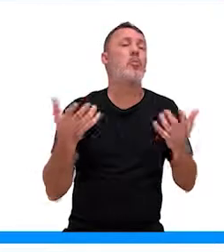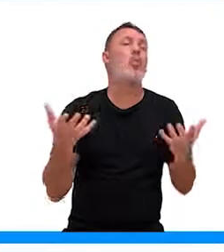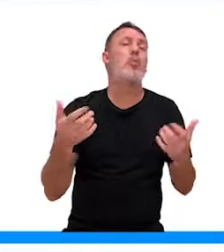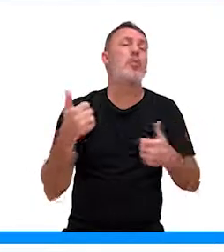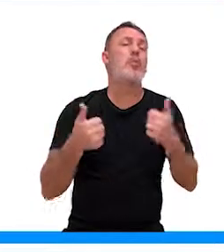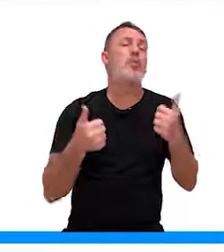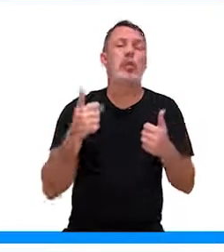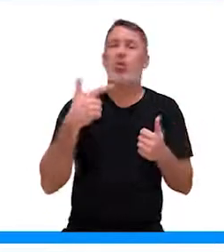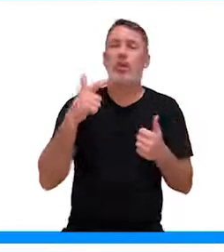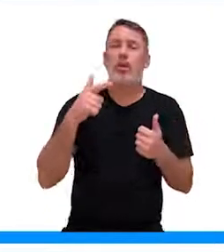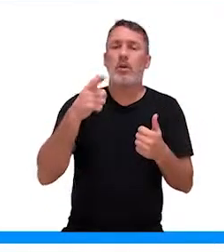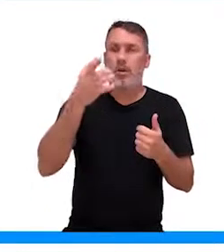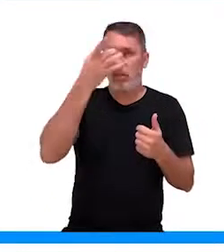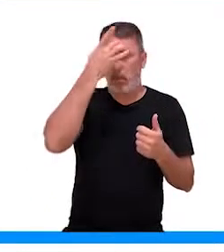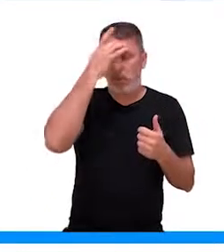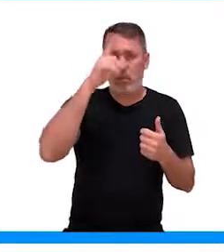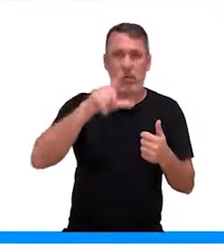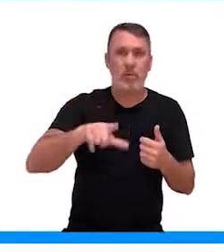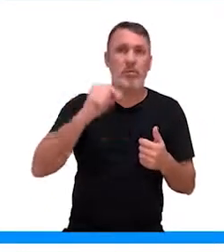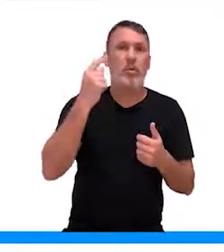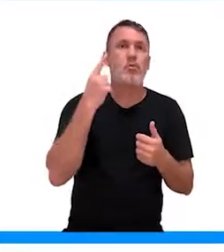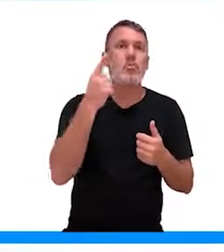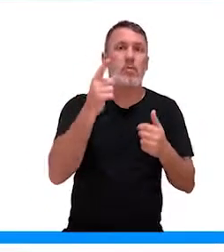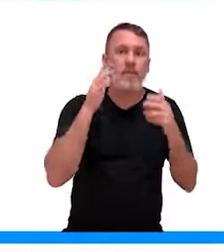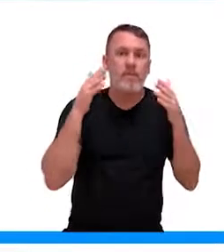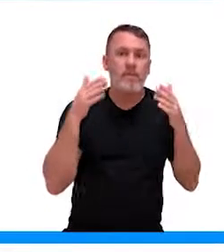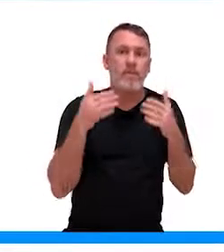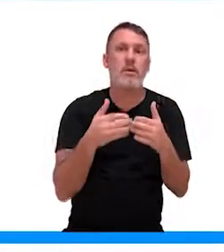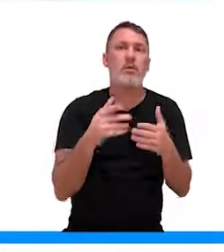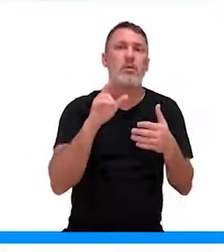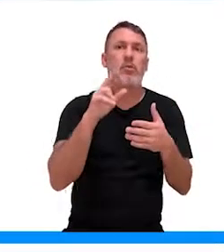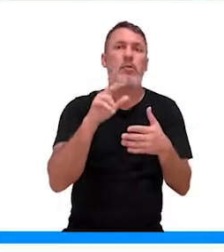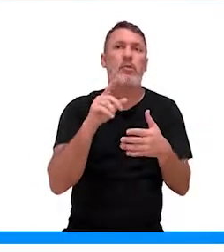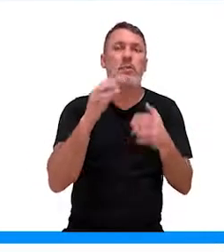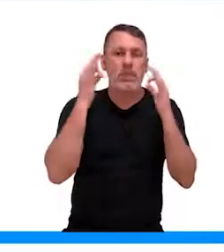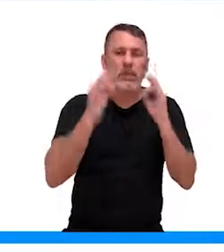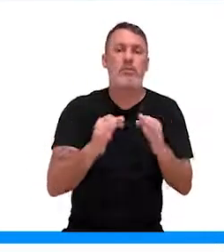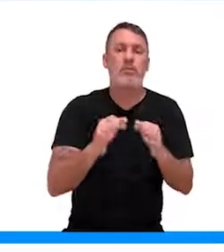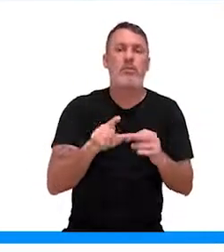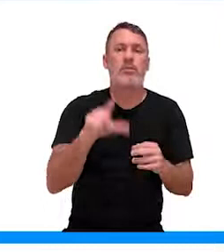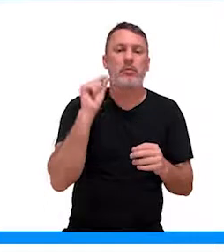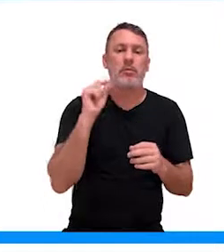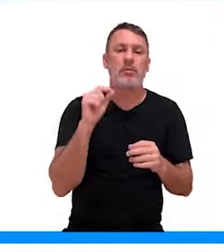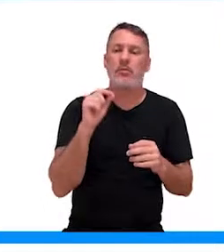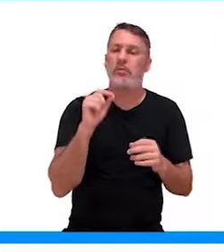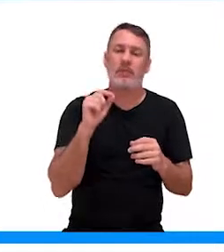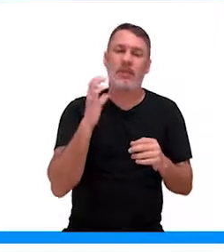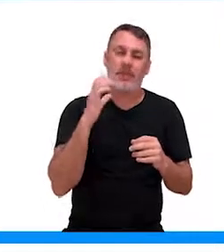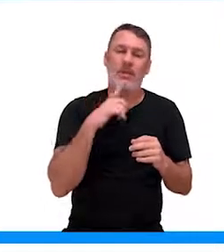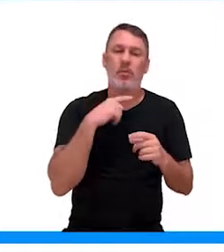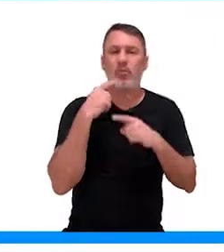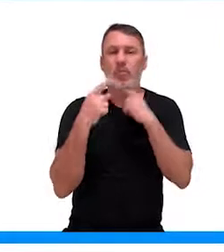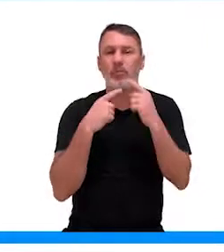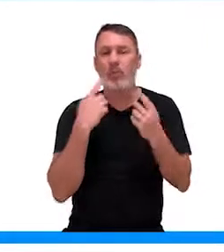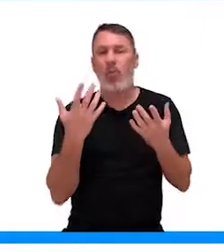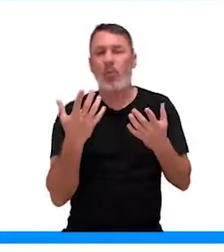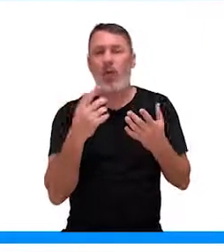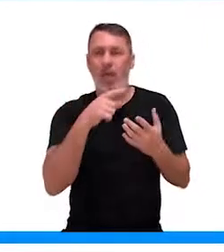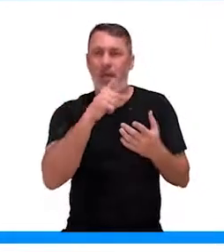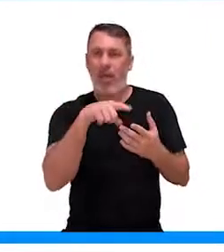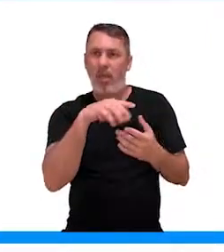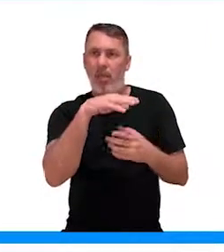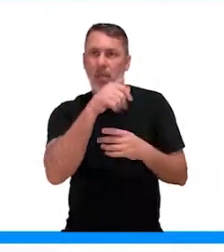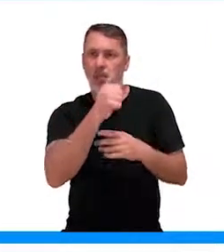uma concepção única, tá, consolidada em meio à comunidade científica. Muitos